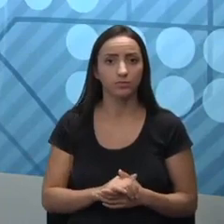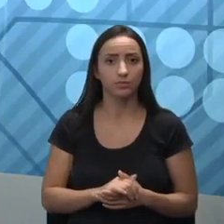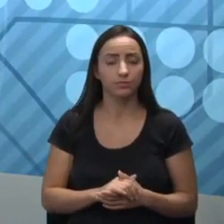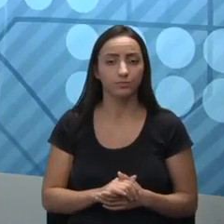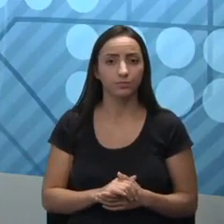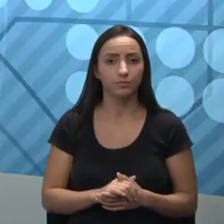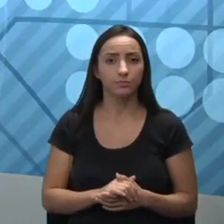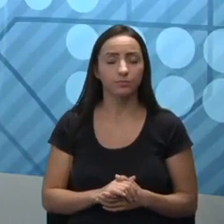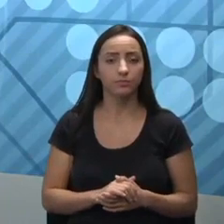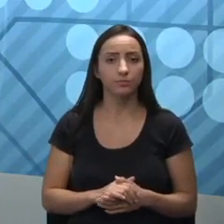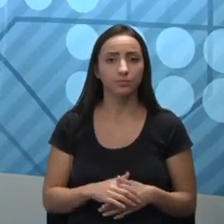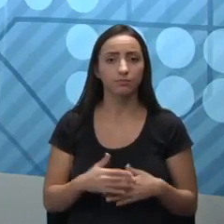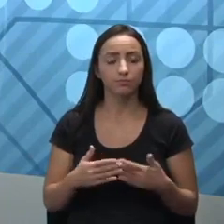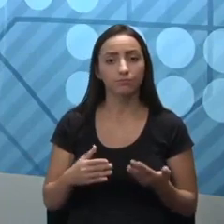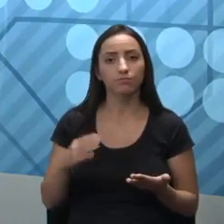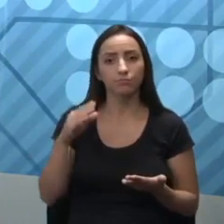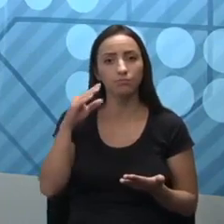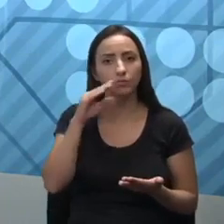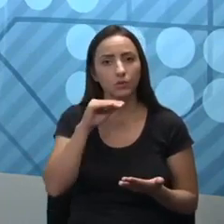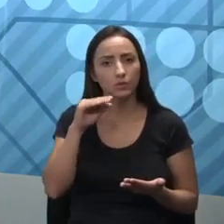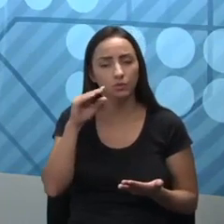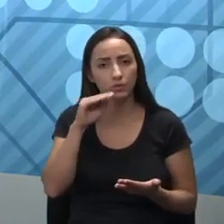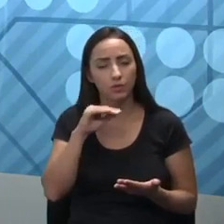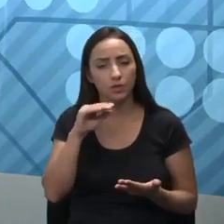um espaço para os funcionários